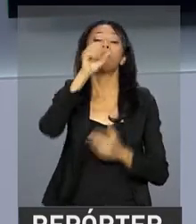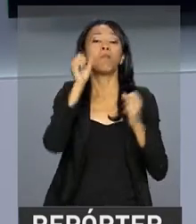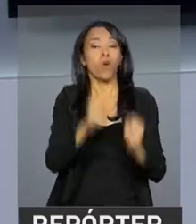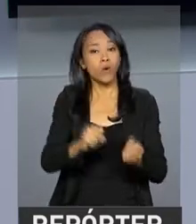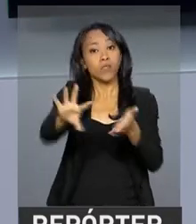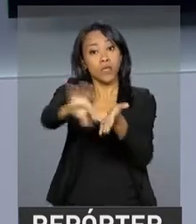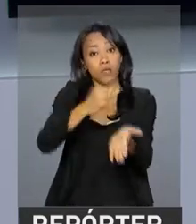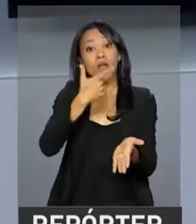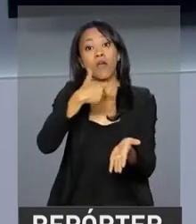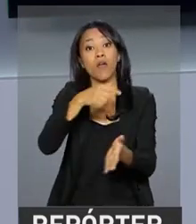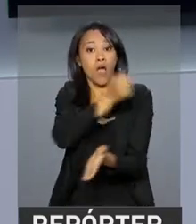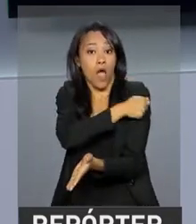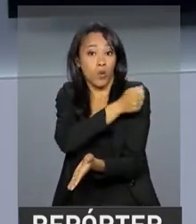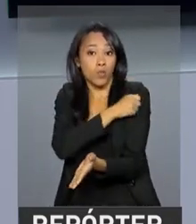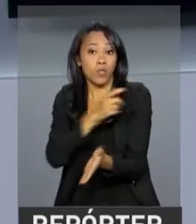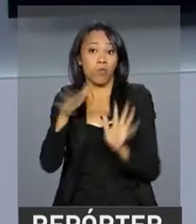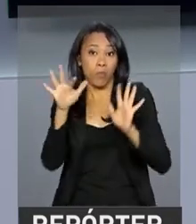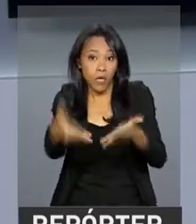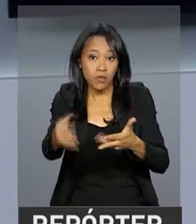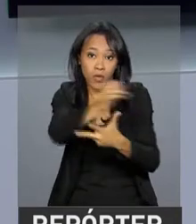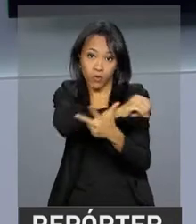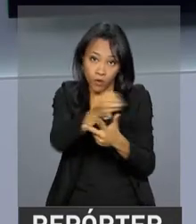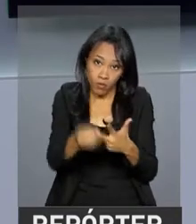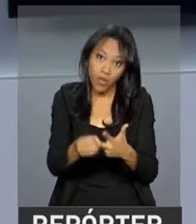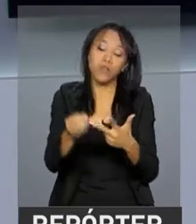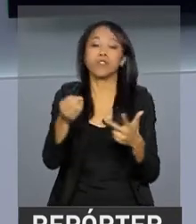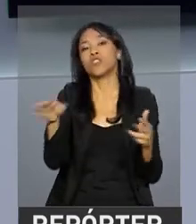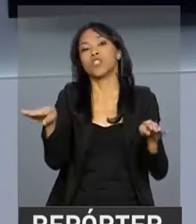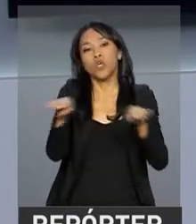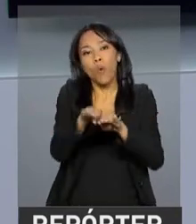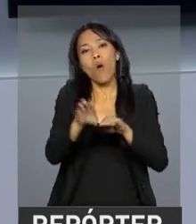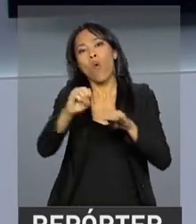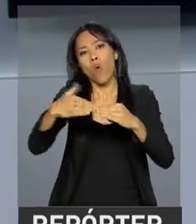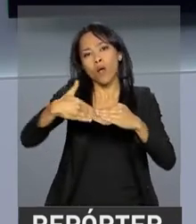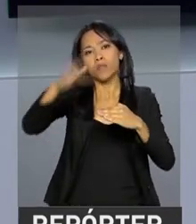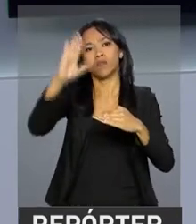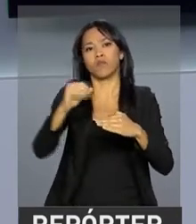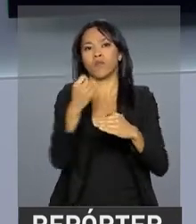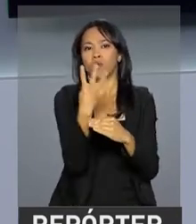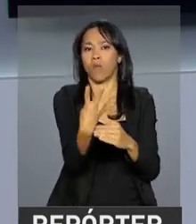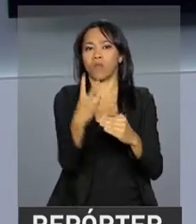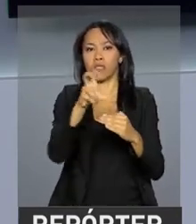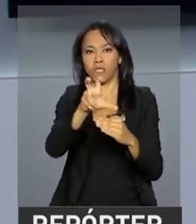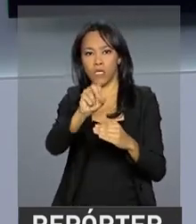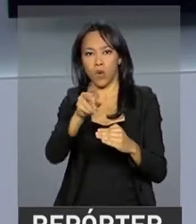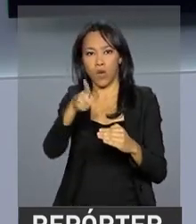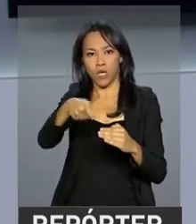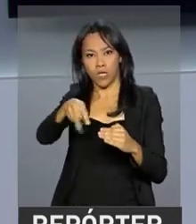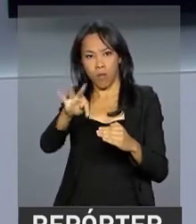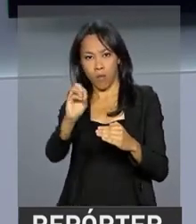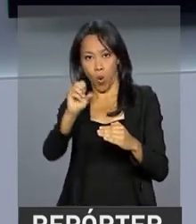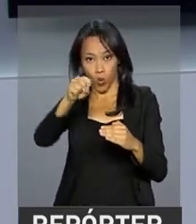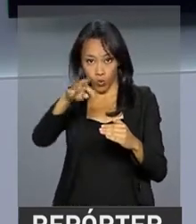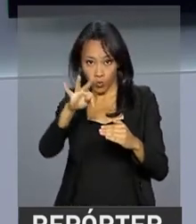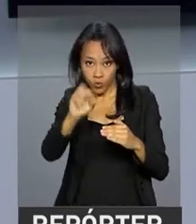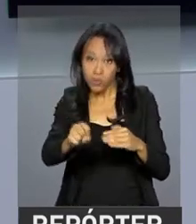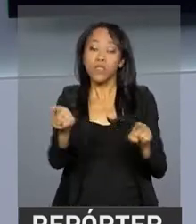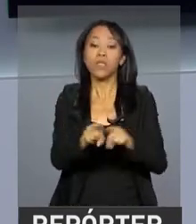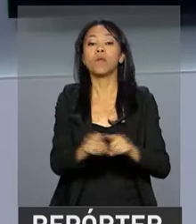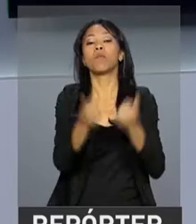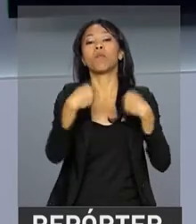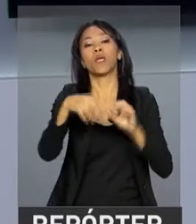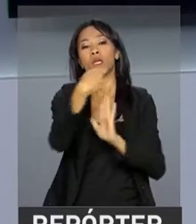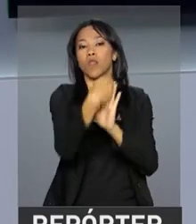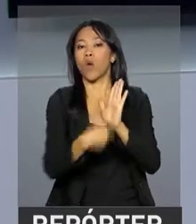participado do enem com média das notas igual ou superior a 450 pó pontos em nota na redação